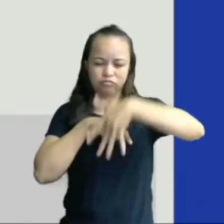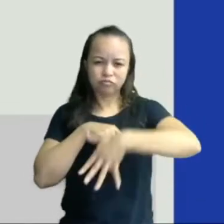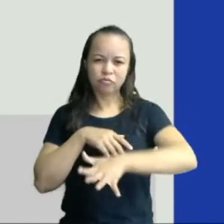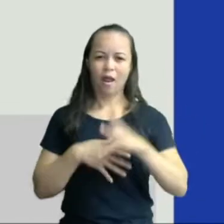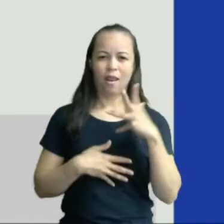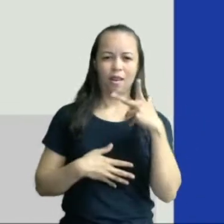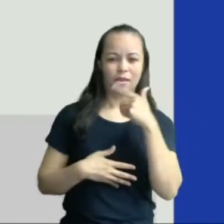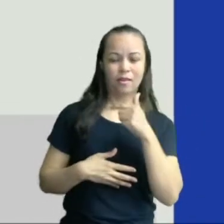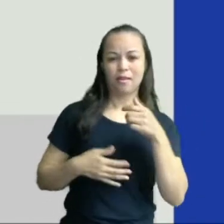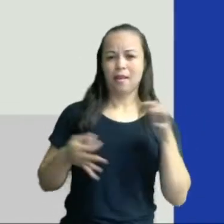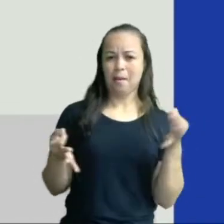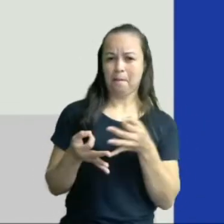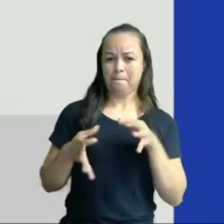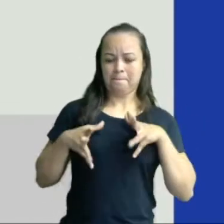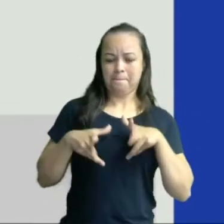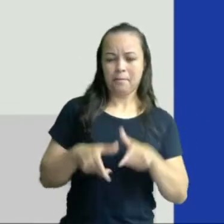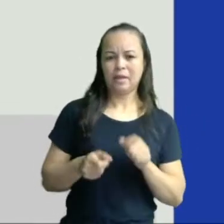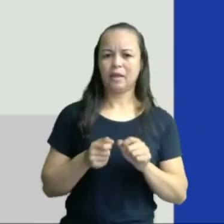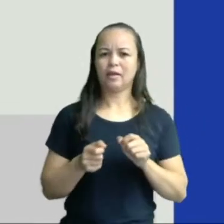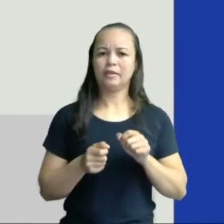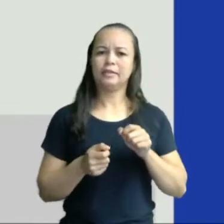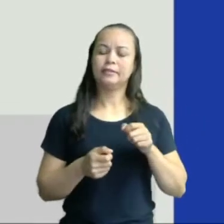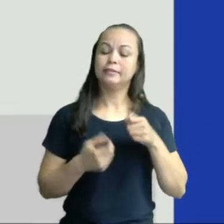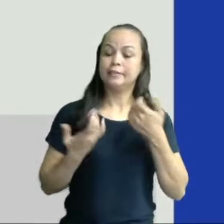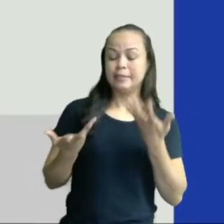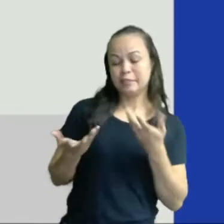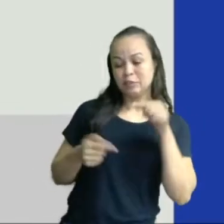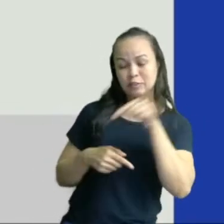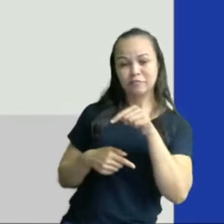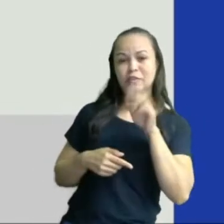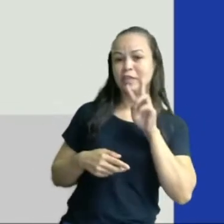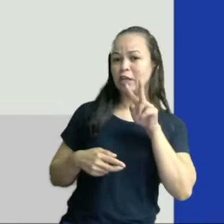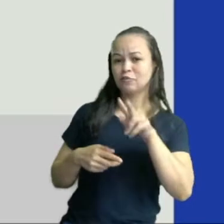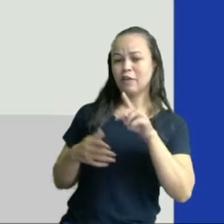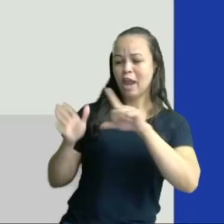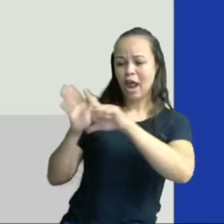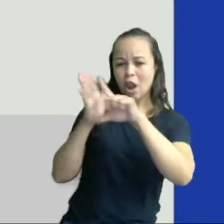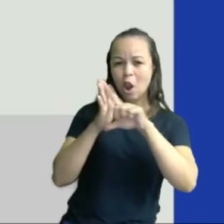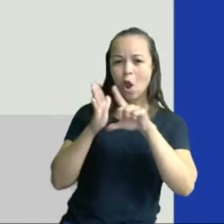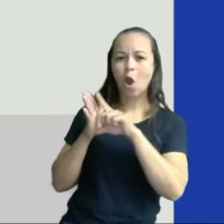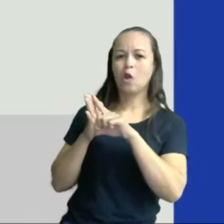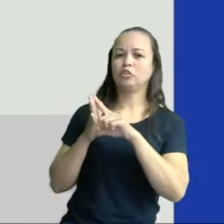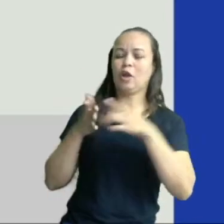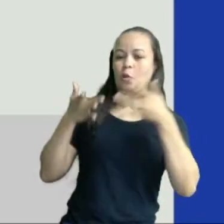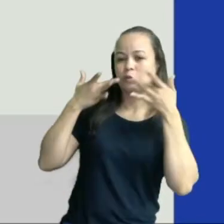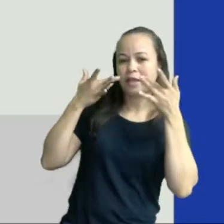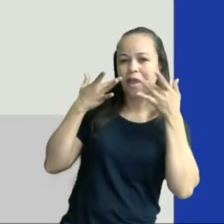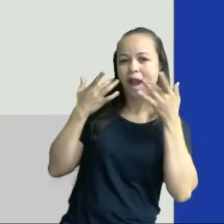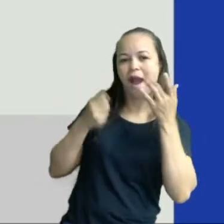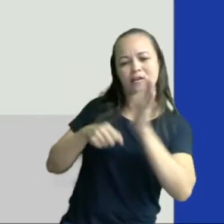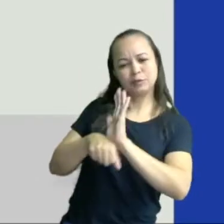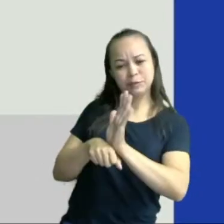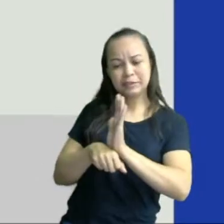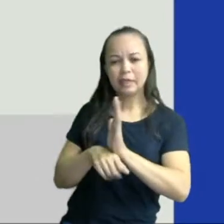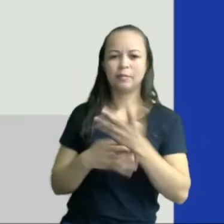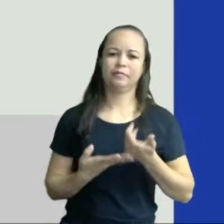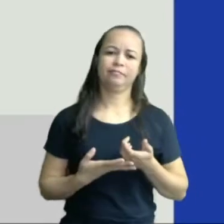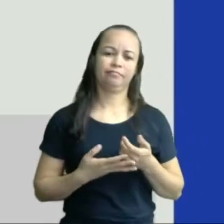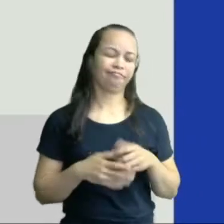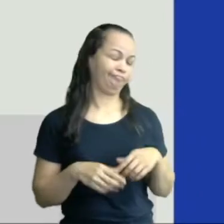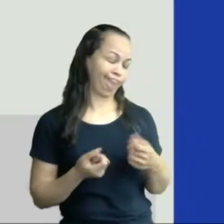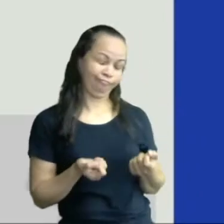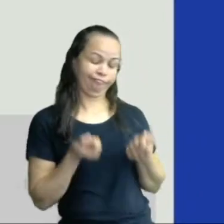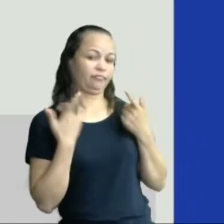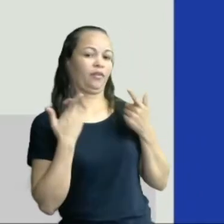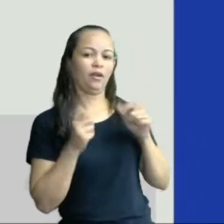os teatros, as lojas. Grande coisa! Você é que nunca passou uma tarde pescando no Ribeirão.